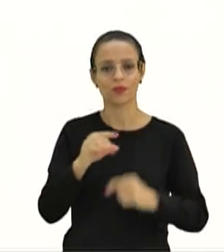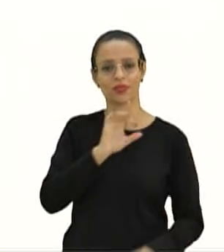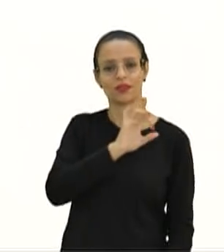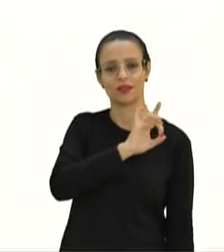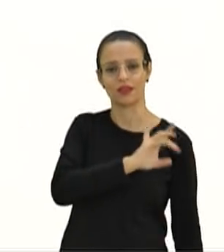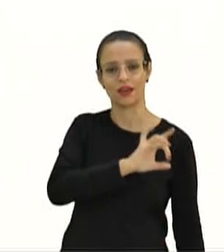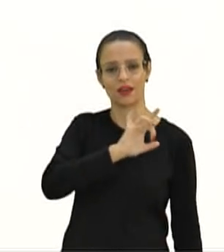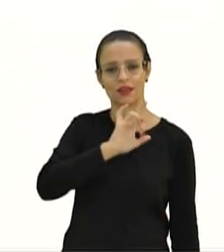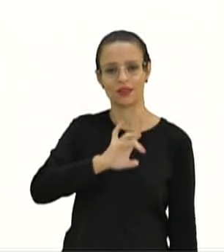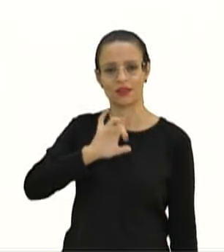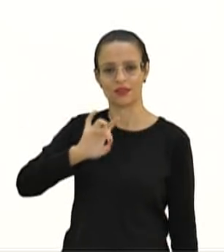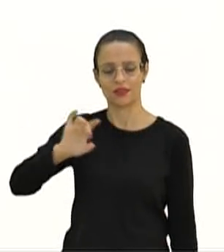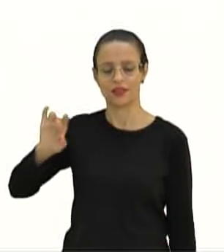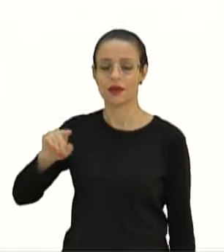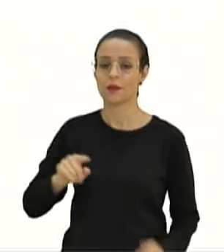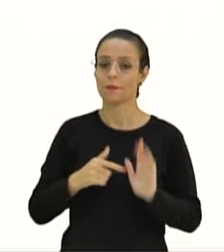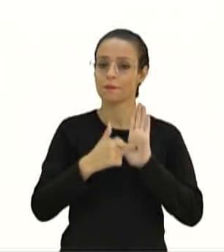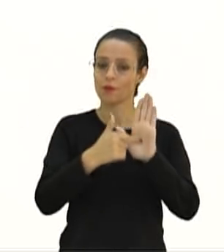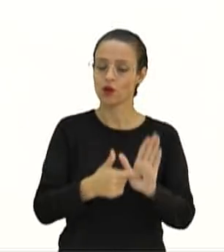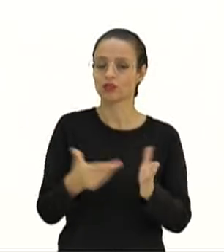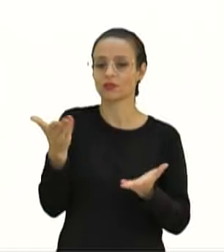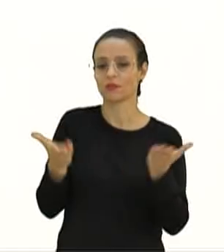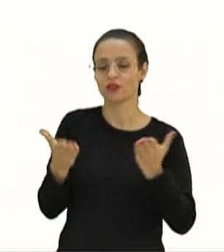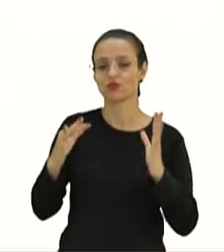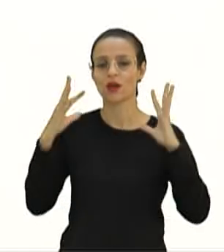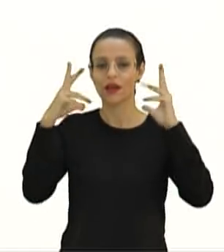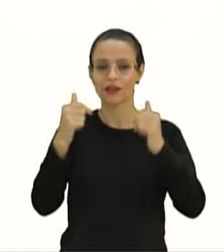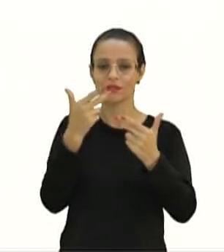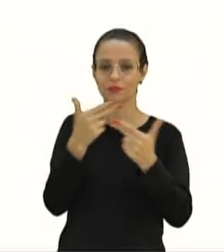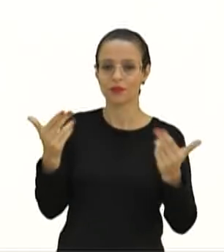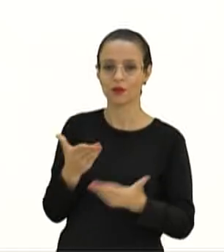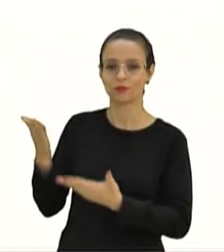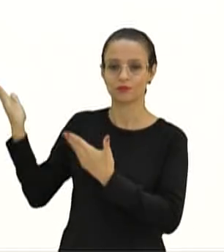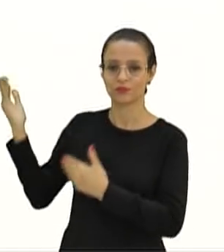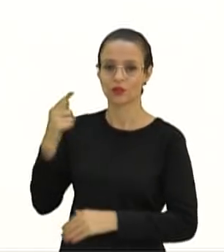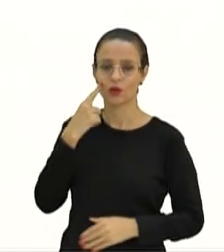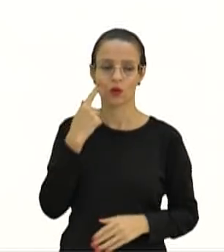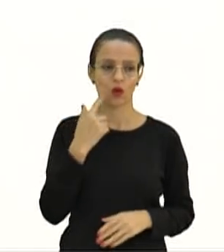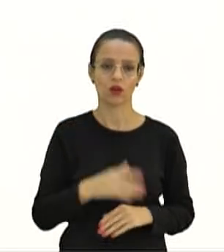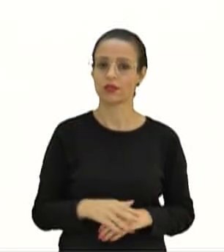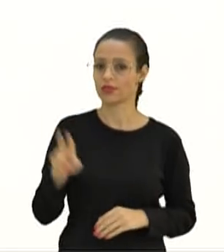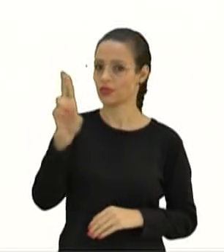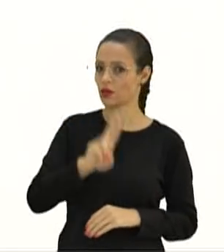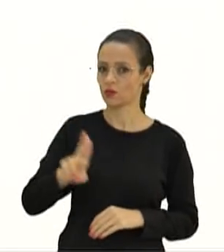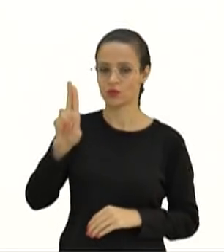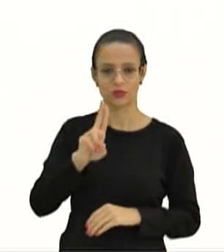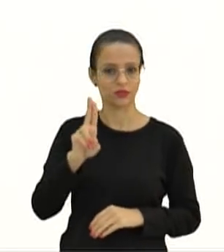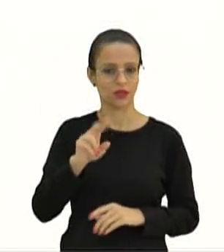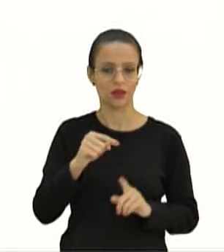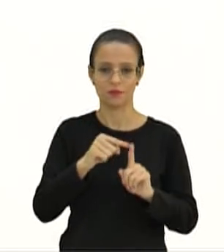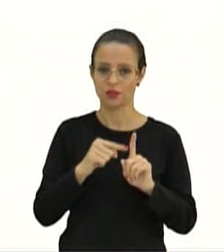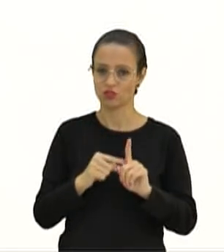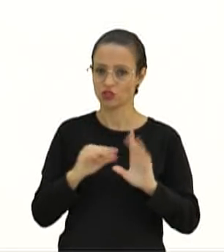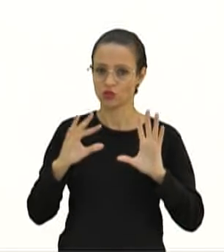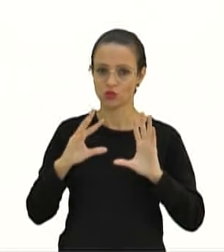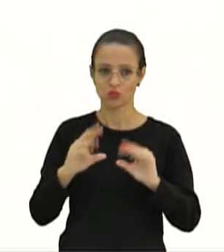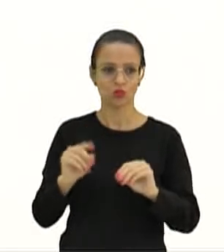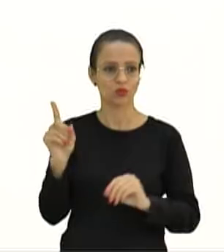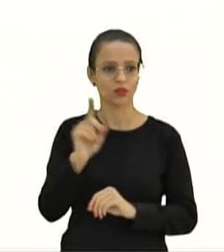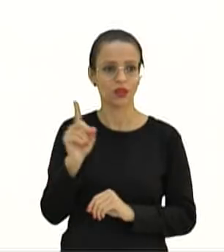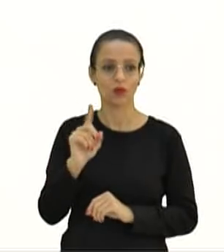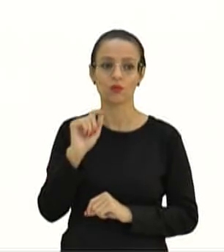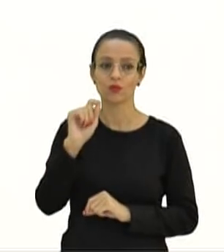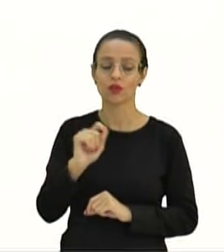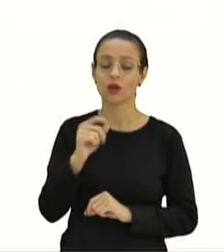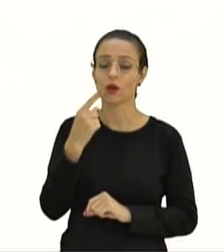para determinar a massa de cada animal abaixo? Então, olha ali, eu não vou usar a unidade de medida da tabela inteira, o exercício está